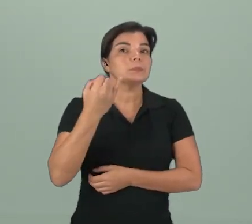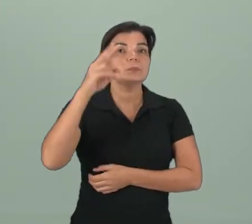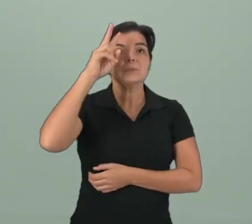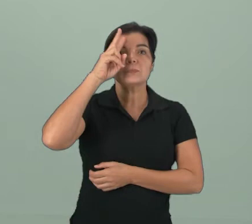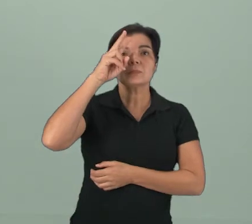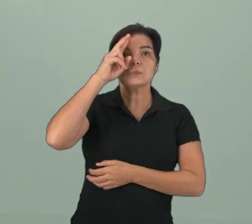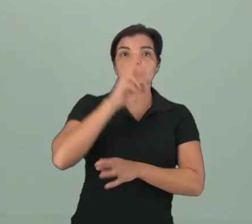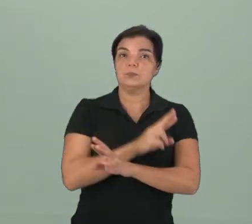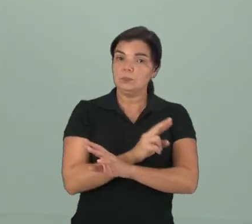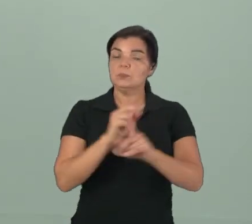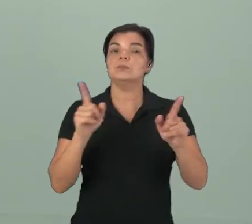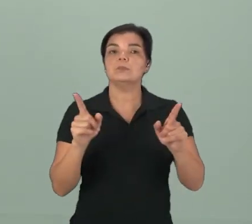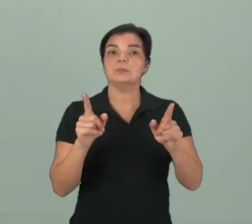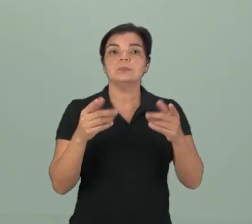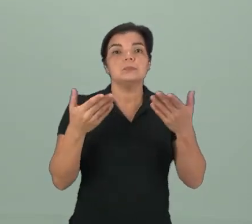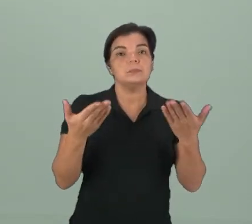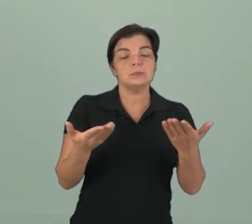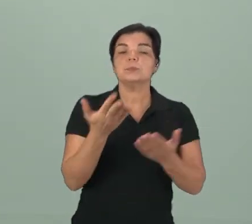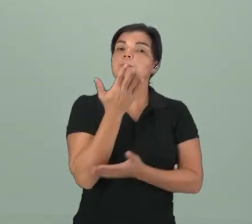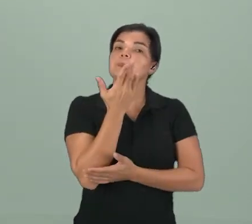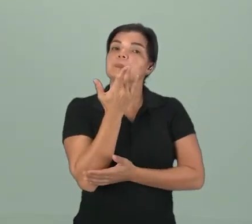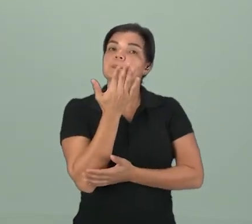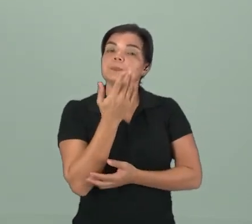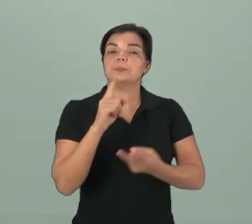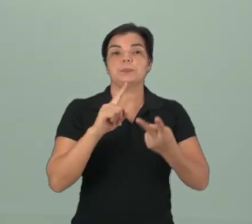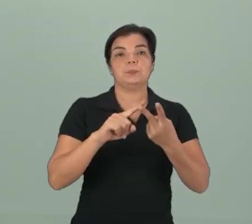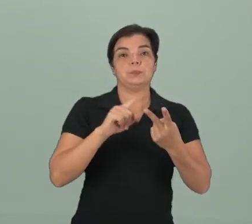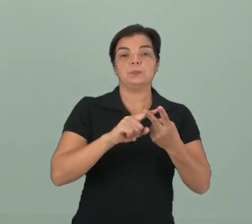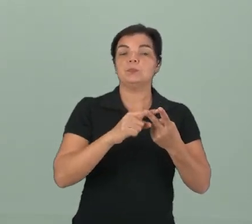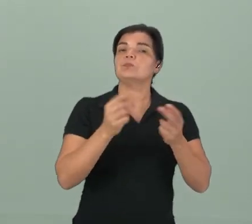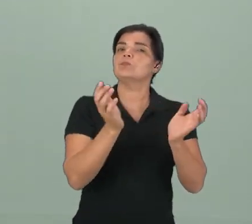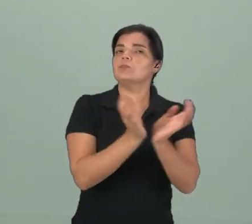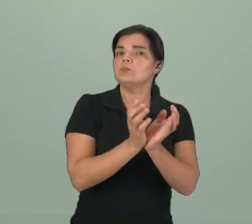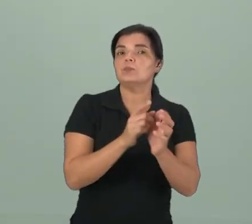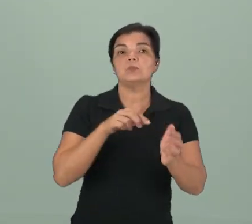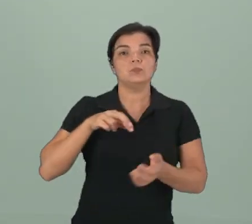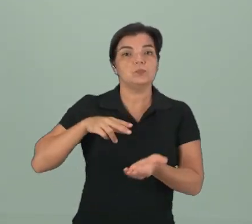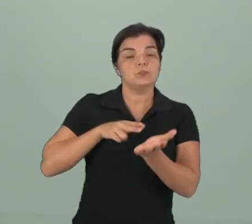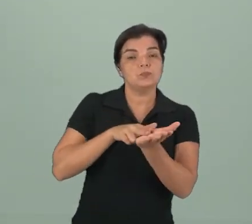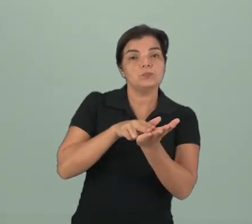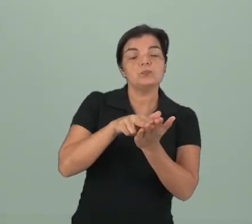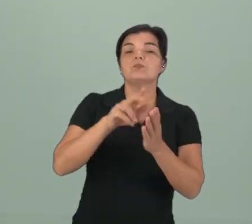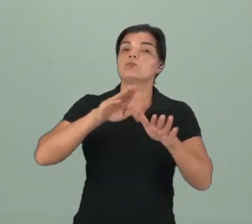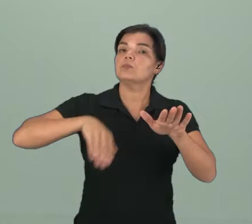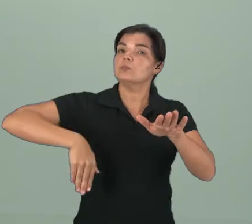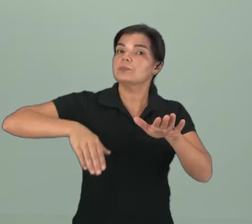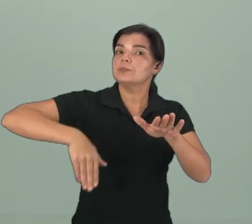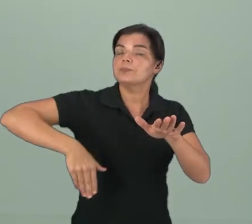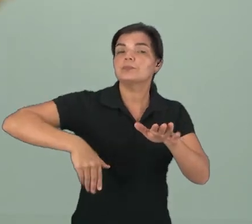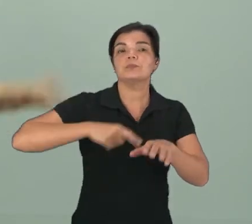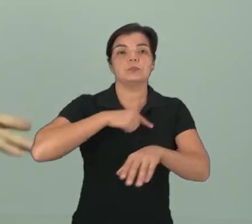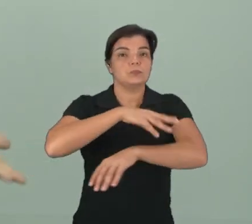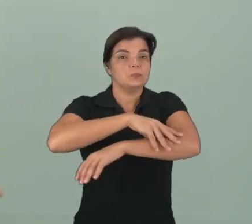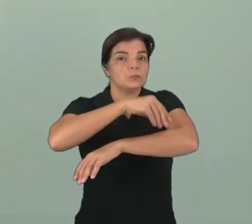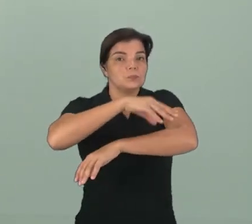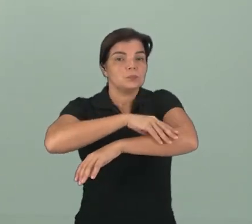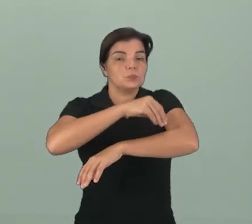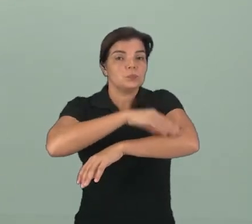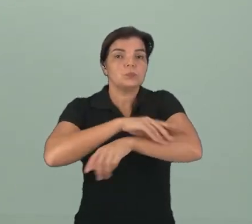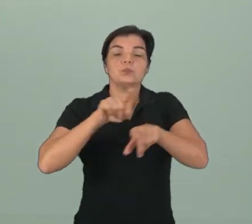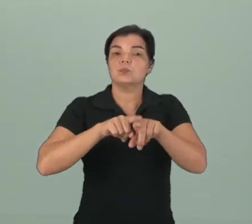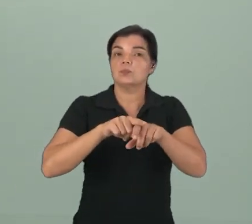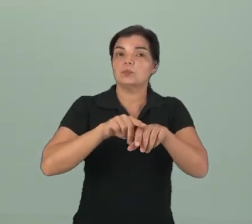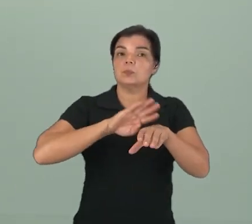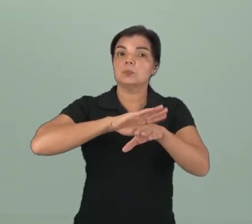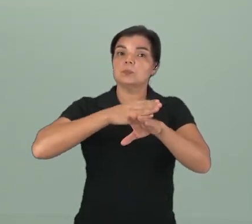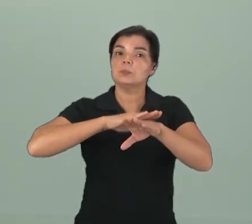eles se diferenciam em cor, em espécie, uns rastejam, outros nadam, uns têm pelo, outros têm escamas,